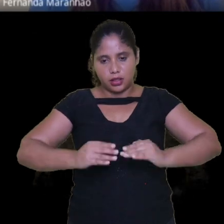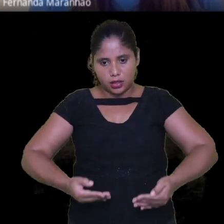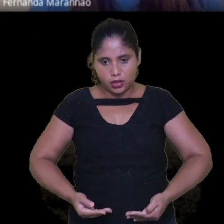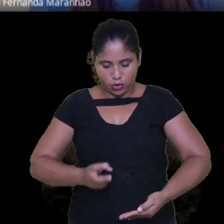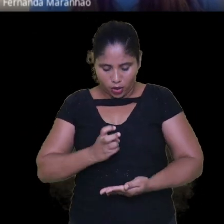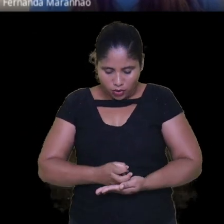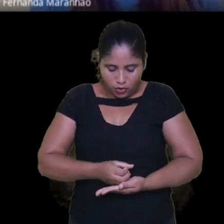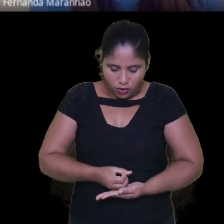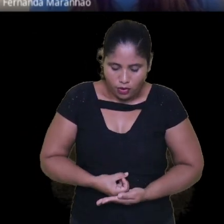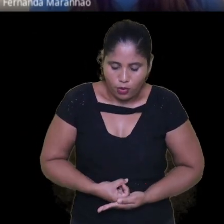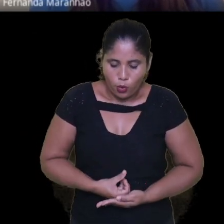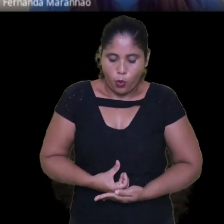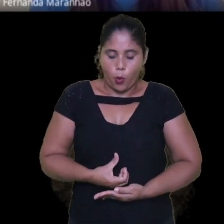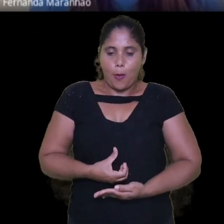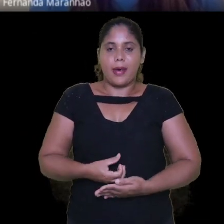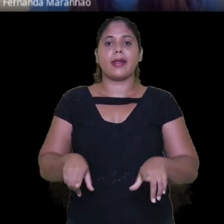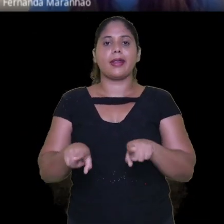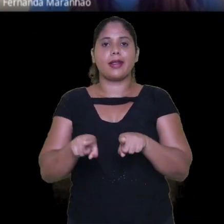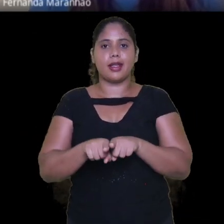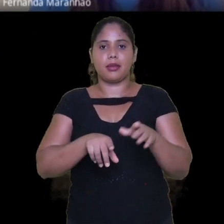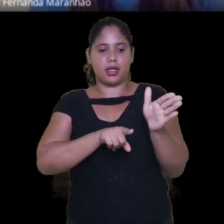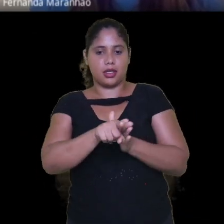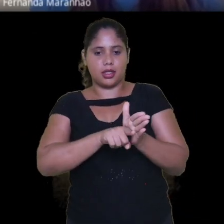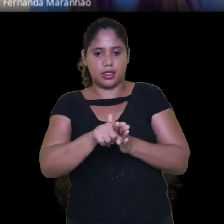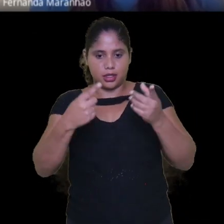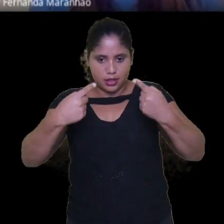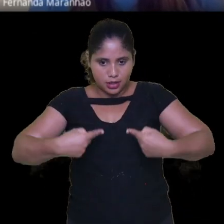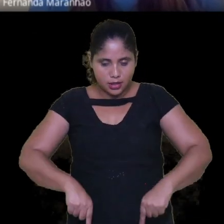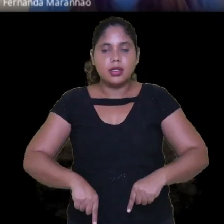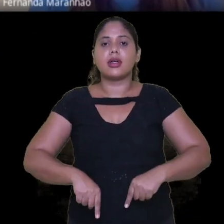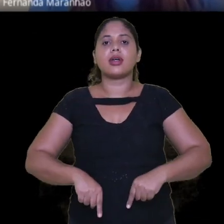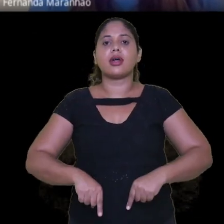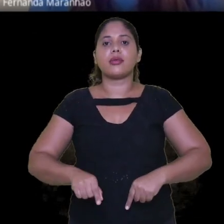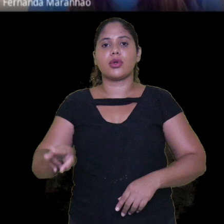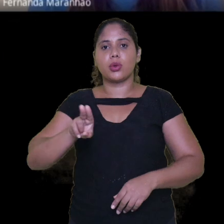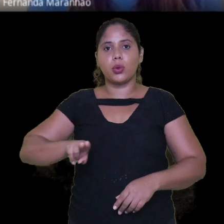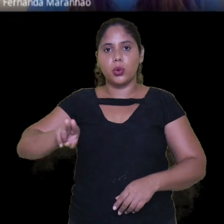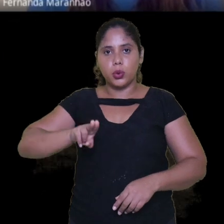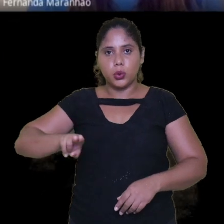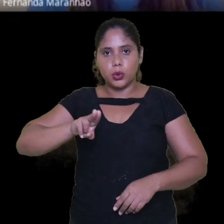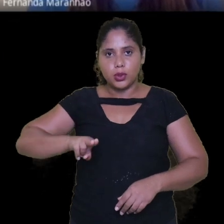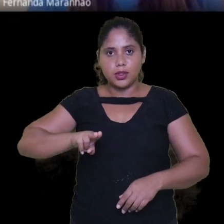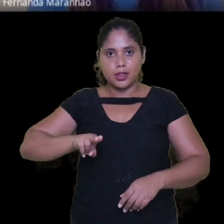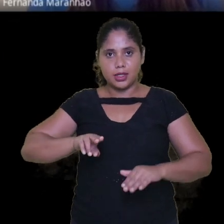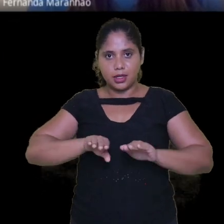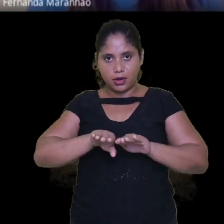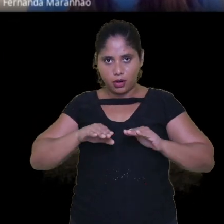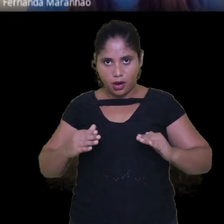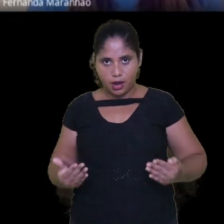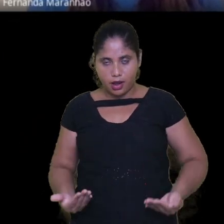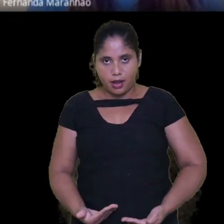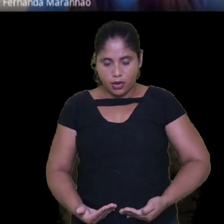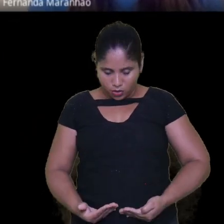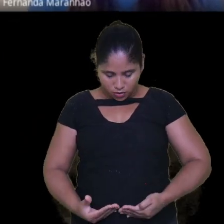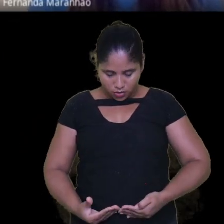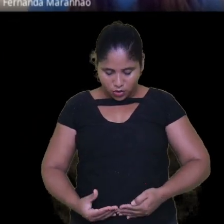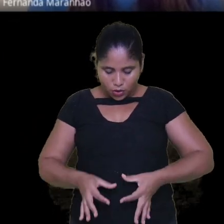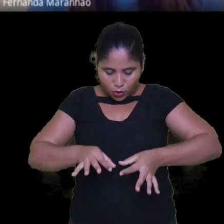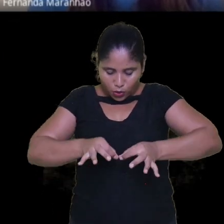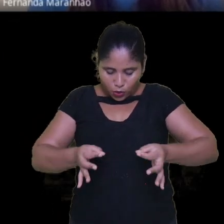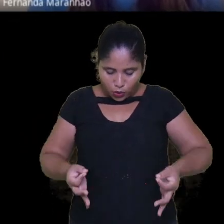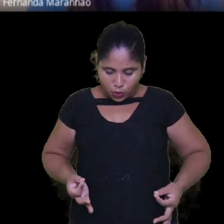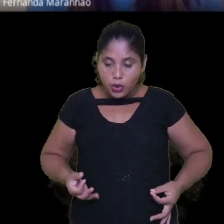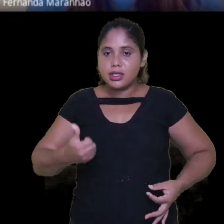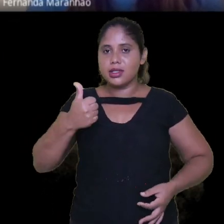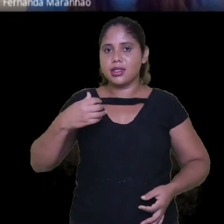ultrassonografia para não só o diagnóstico, como também a classificação do tipo de restrição de crescimento, bem como para